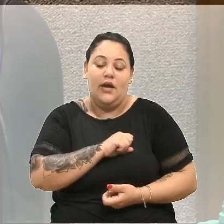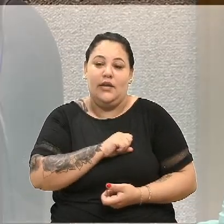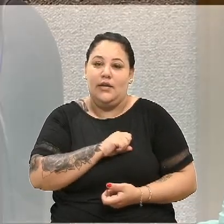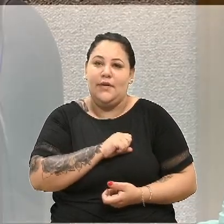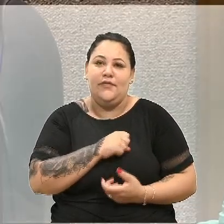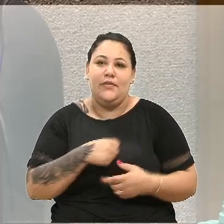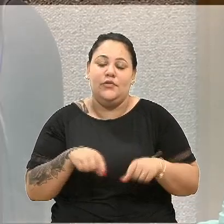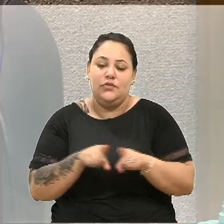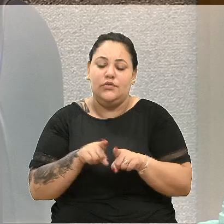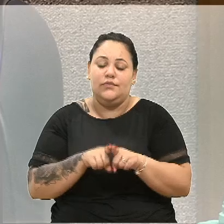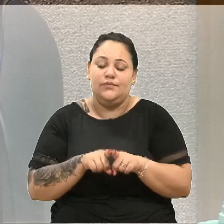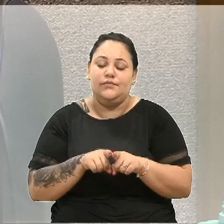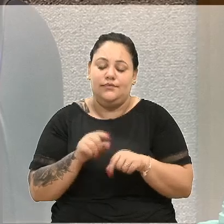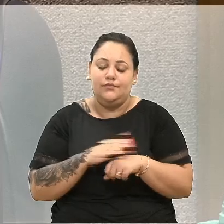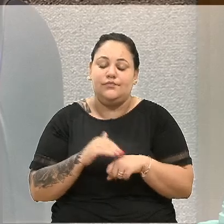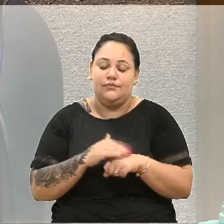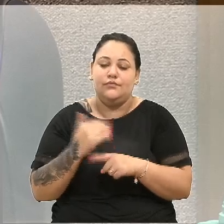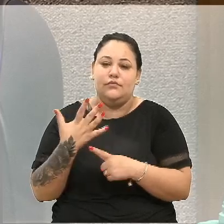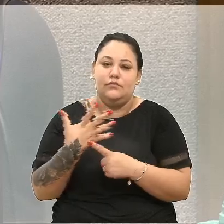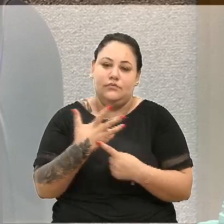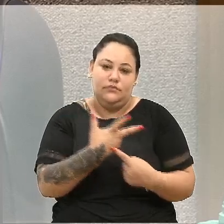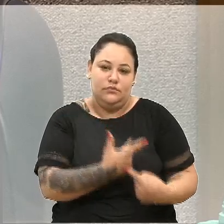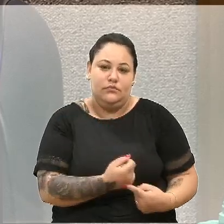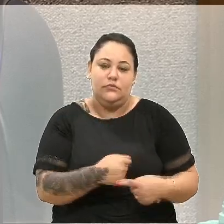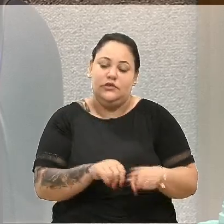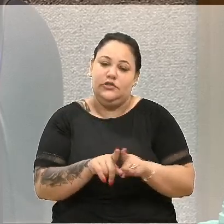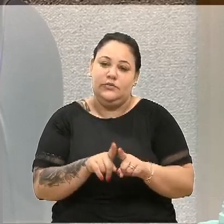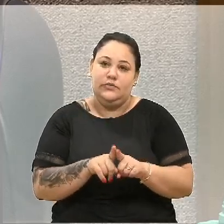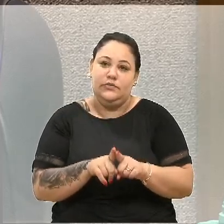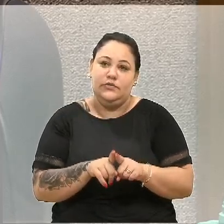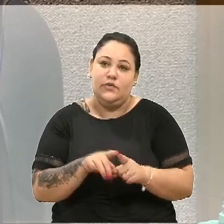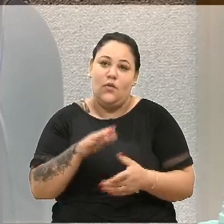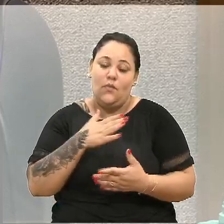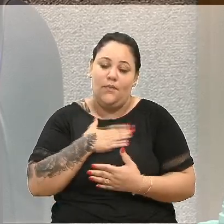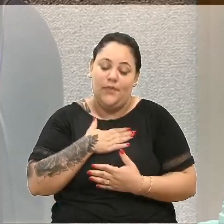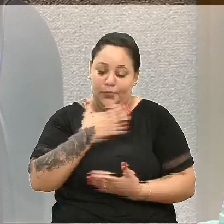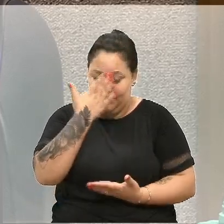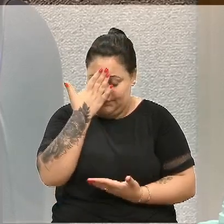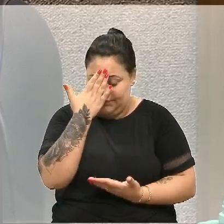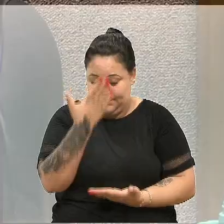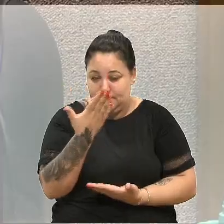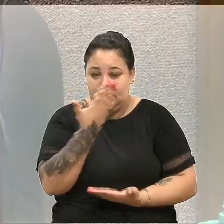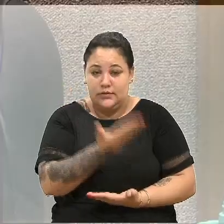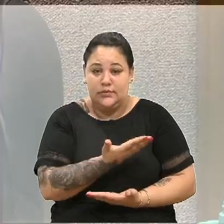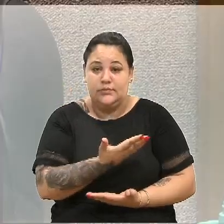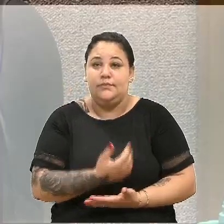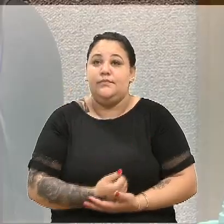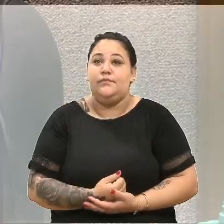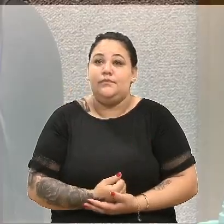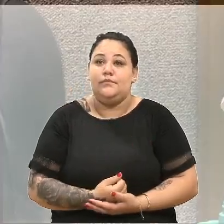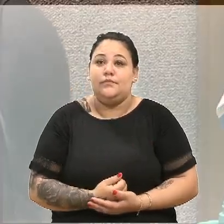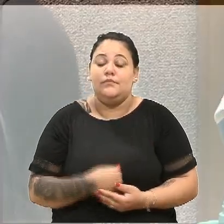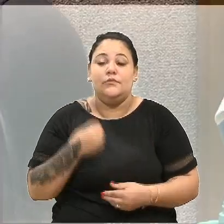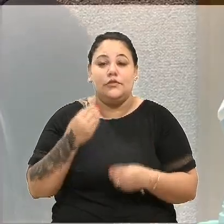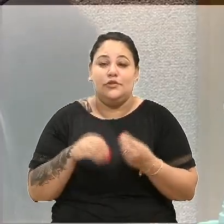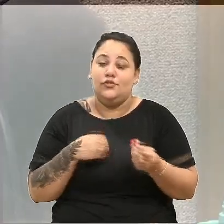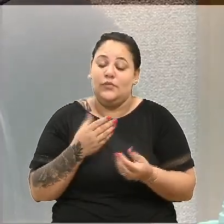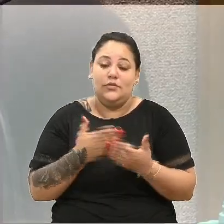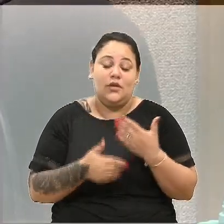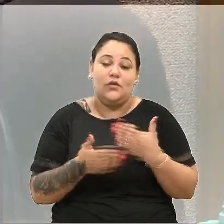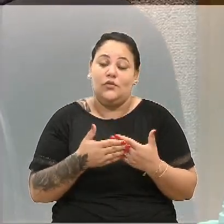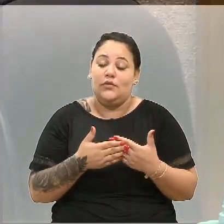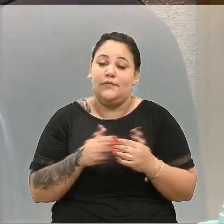pela arte. Então, fica aqui meu agradecimento a ele e meus sentimentos a toda a